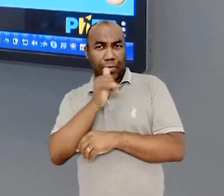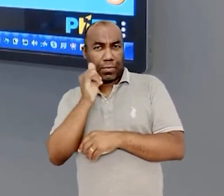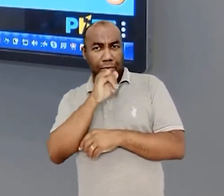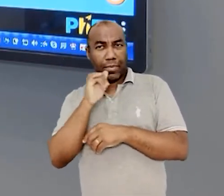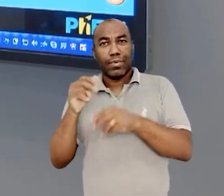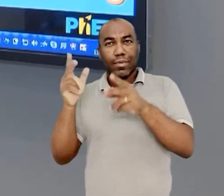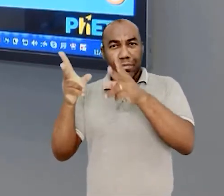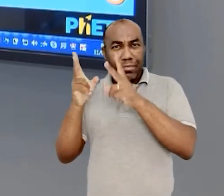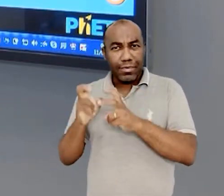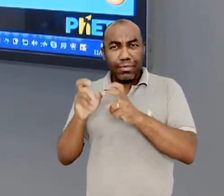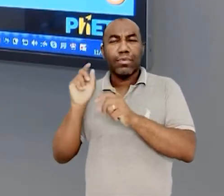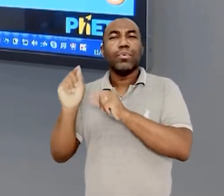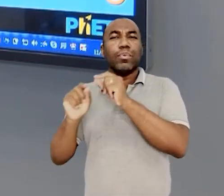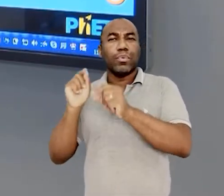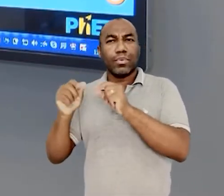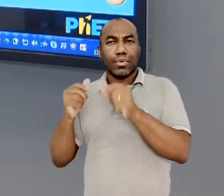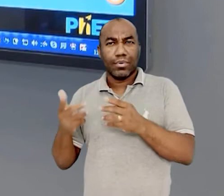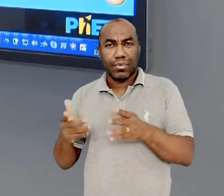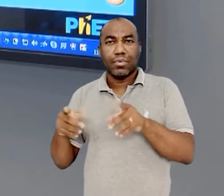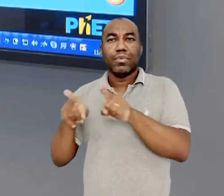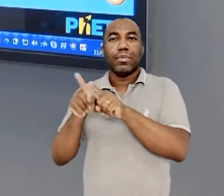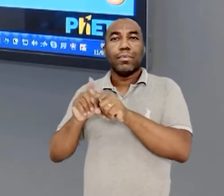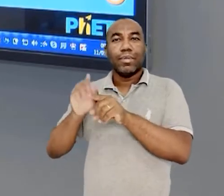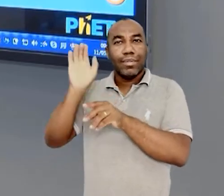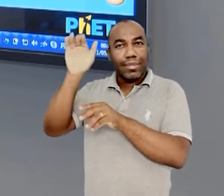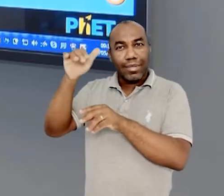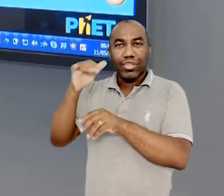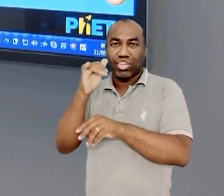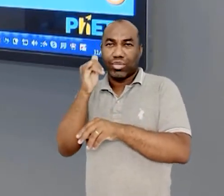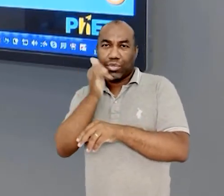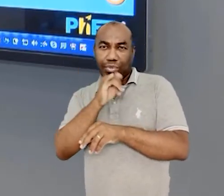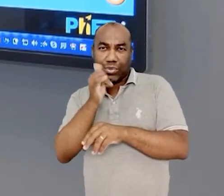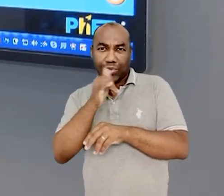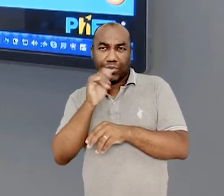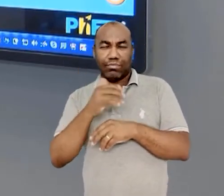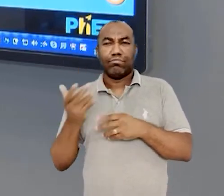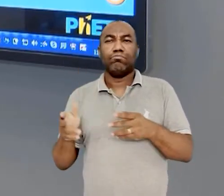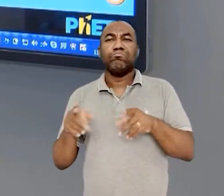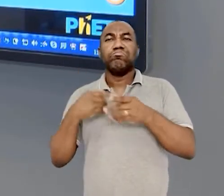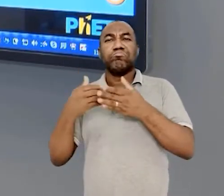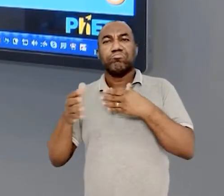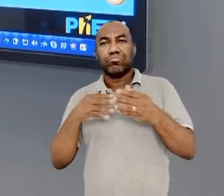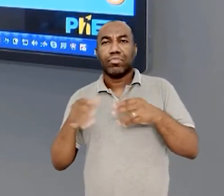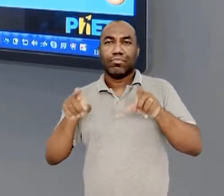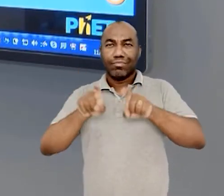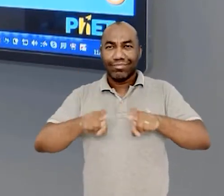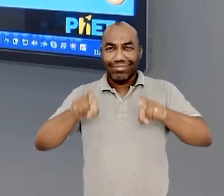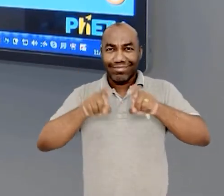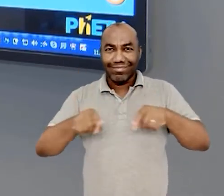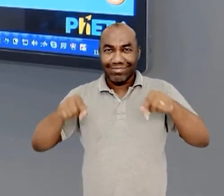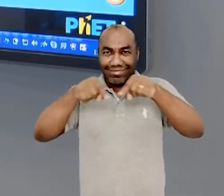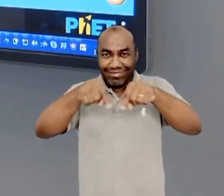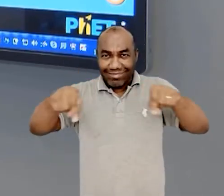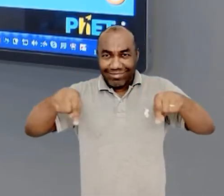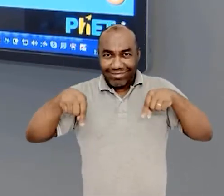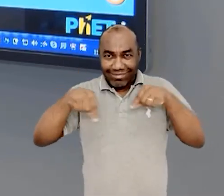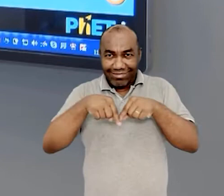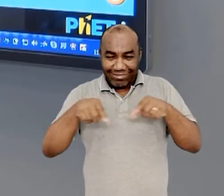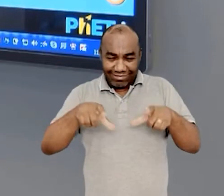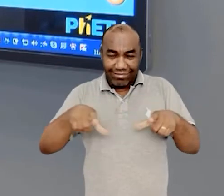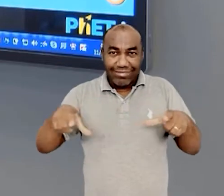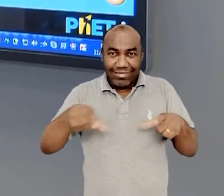você perceber isso, porque tanto no resistor de uma placa de circuito elétrico quanto